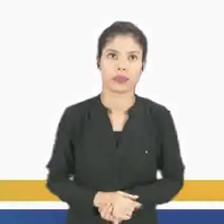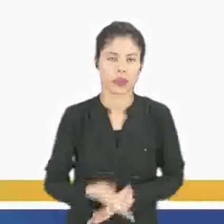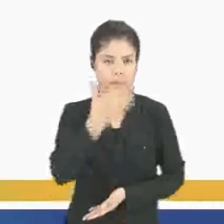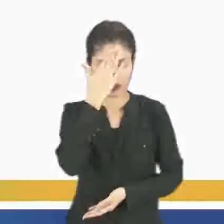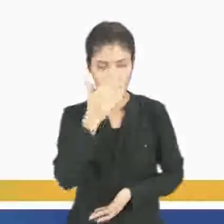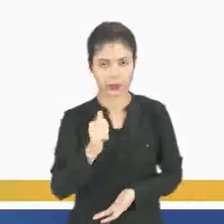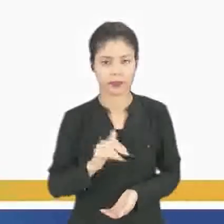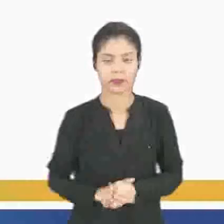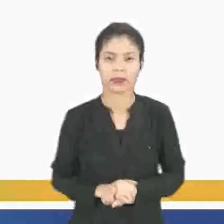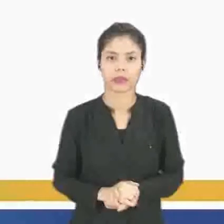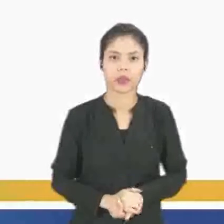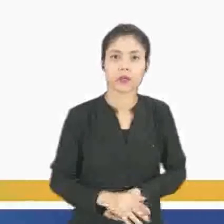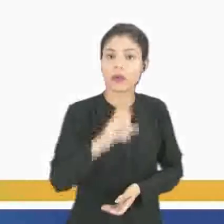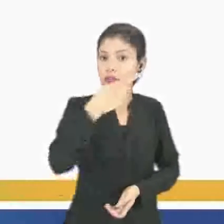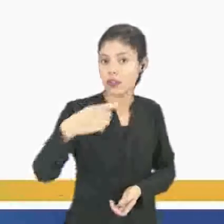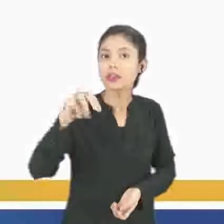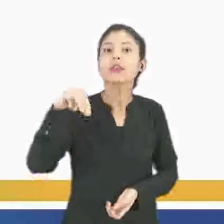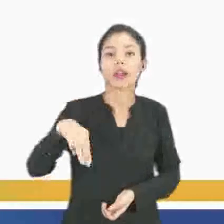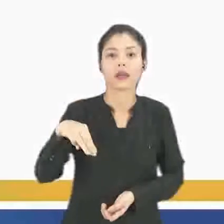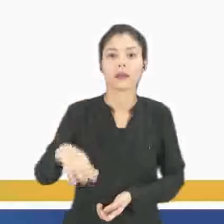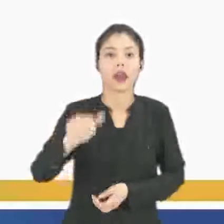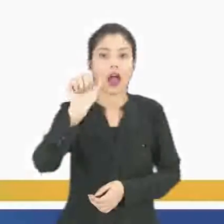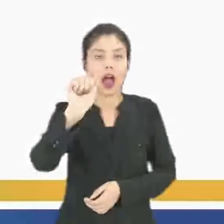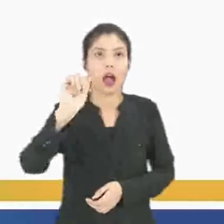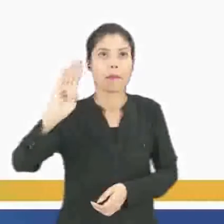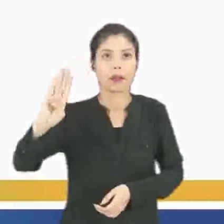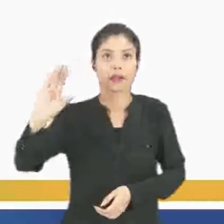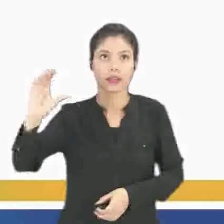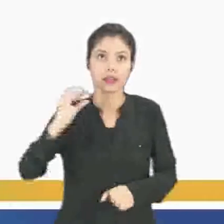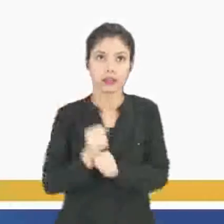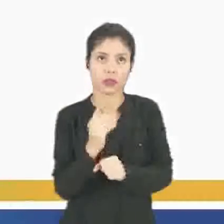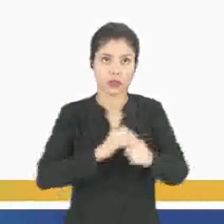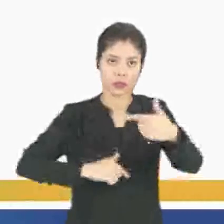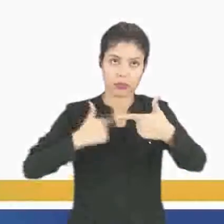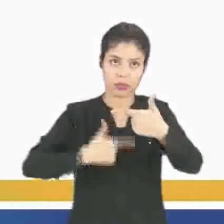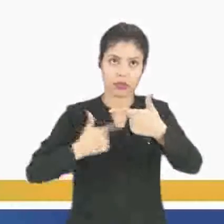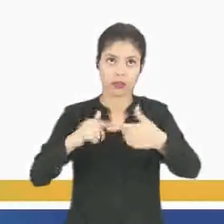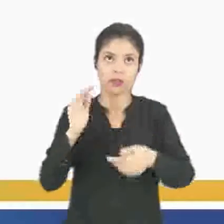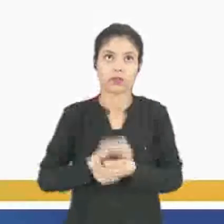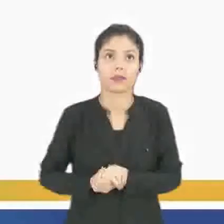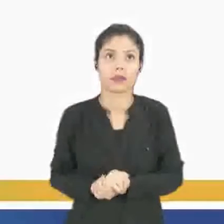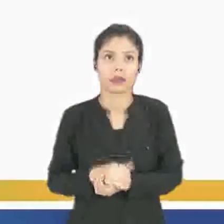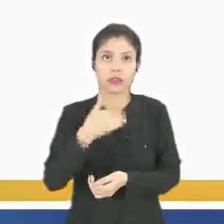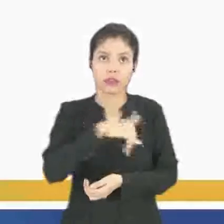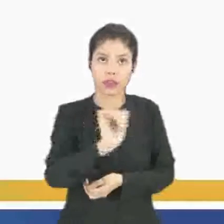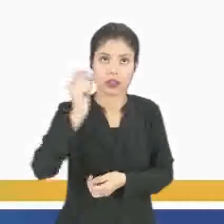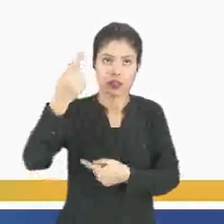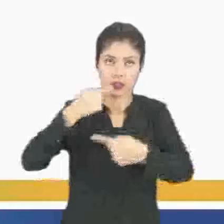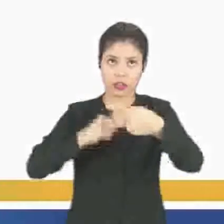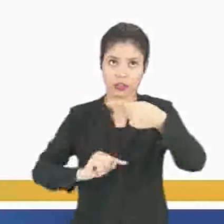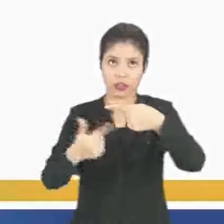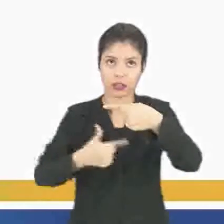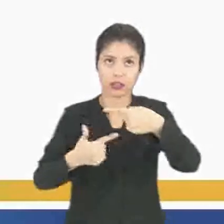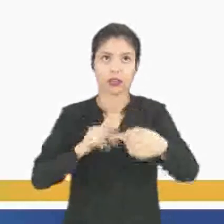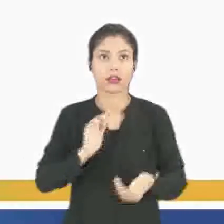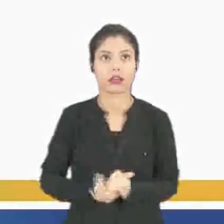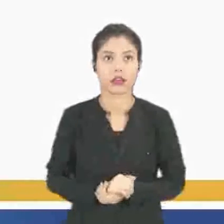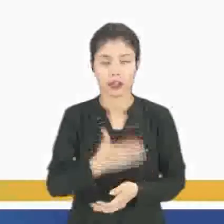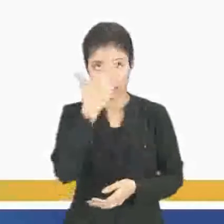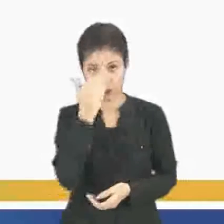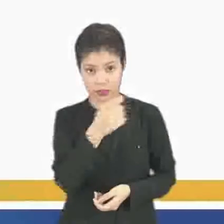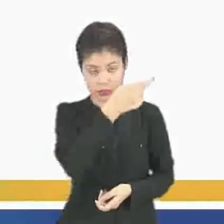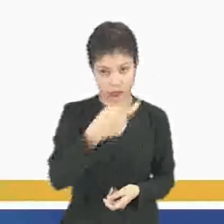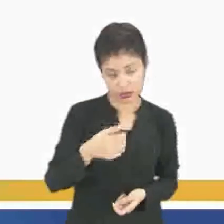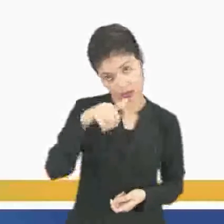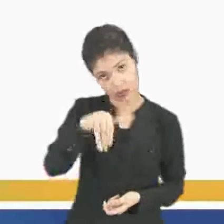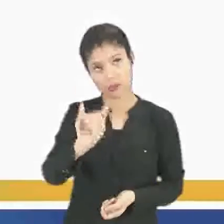tenho que saber, o meu XM é XA mais XB sobre 2. E o meu YM é YA mais YB sobre 2. Sabendo